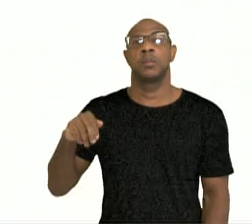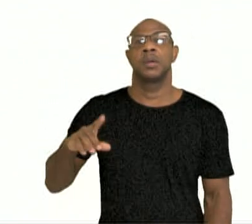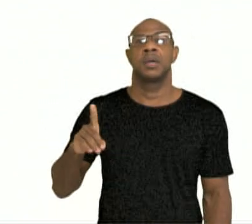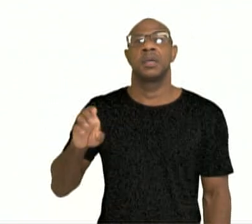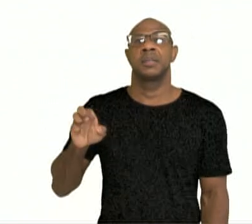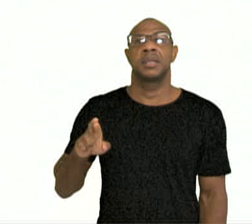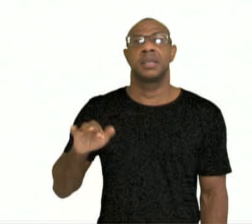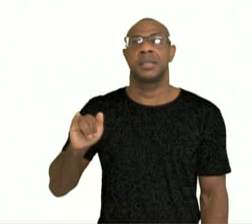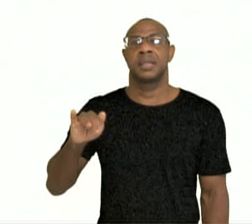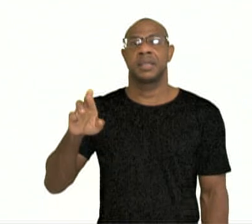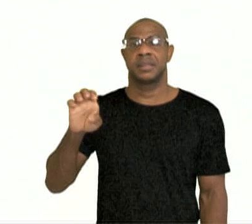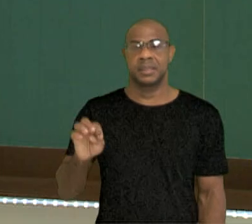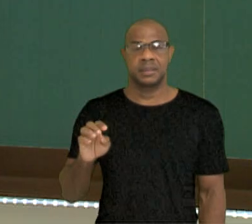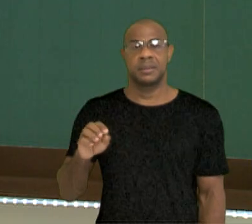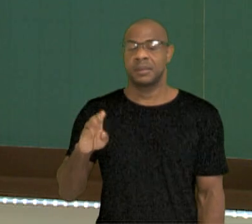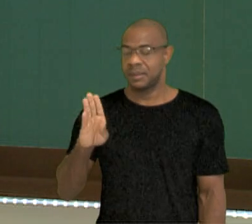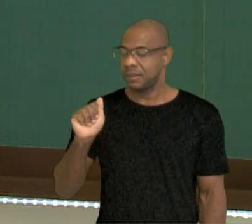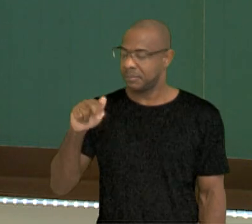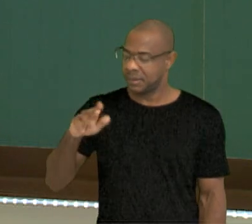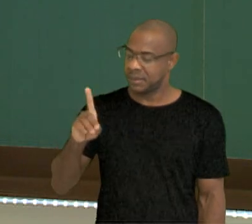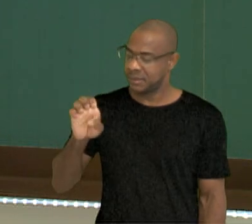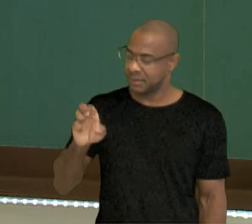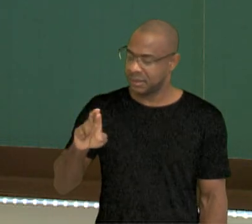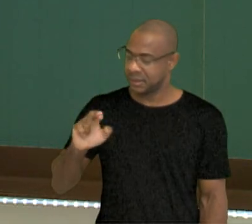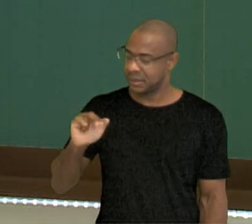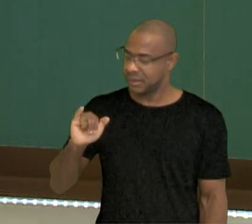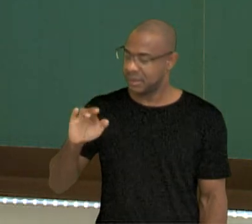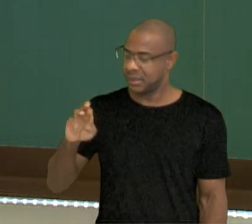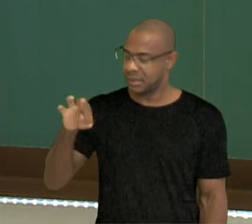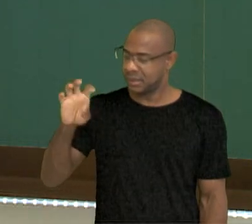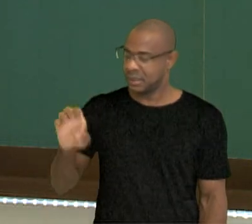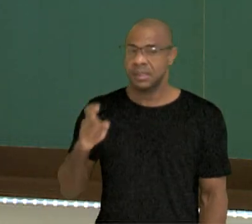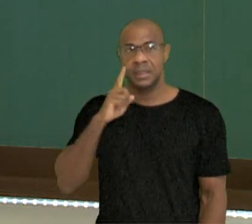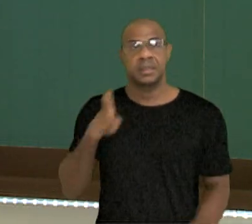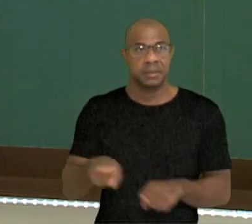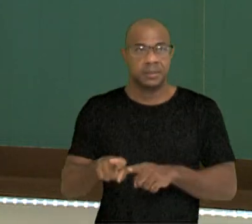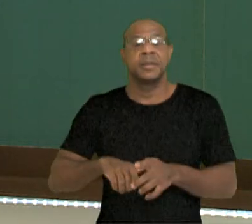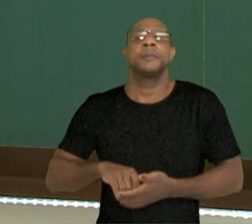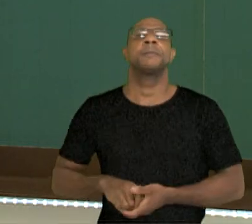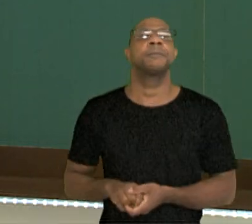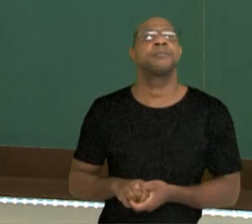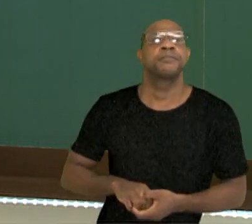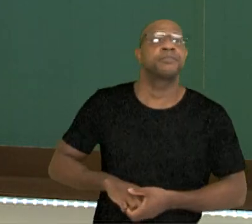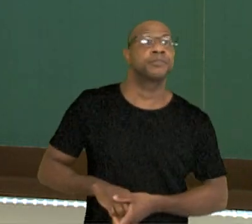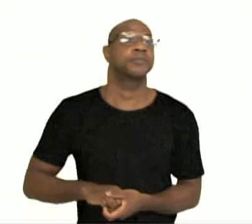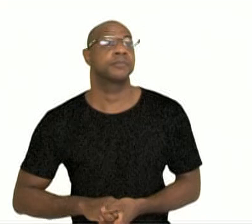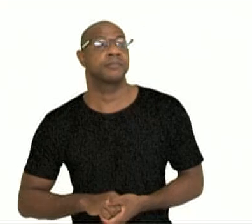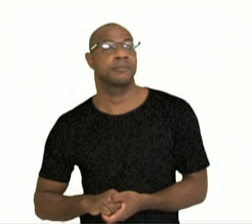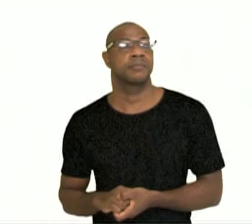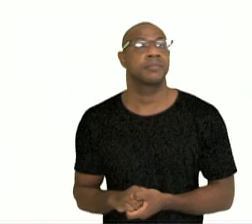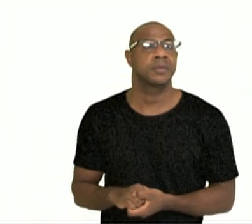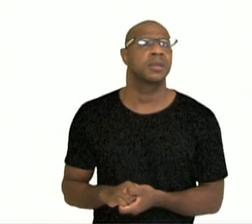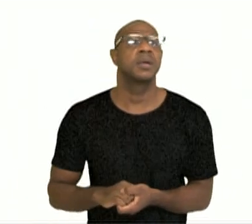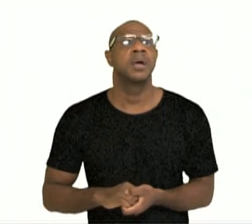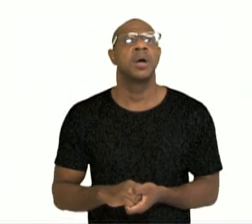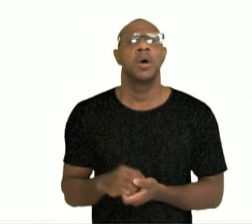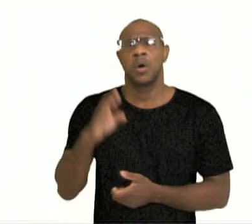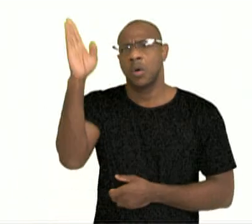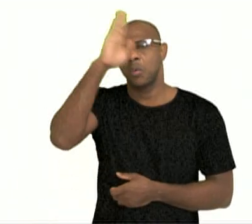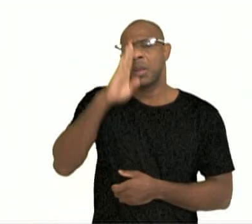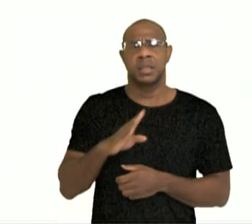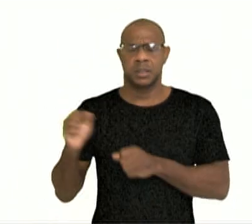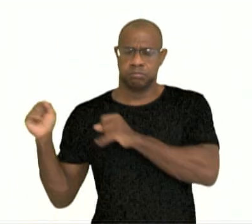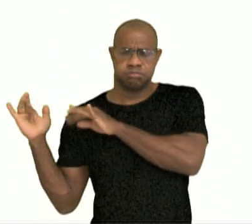essa exploração inicial dos recursos minerais. Outra perguntinha para vocês pensarem ali. A ocupação do Brasil foi marcada